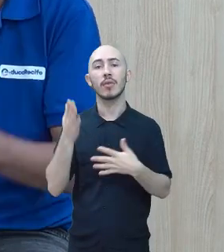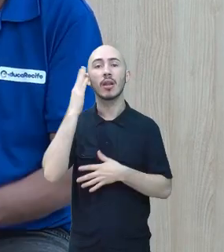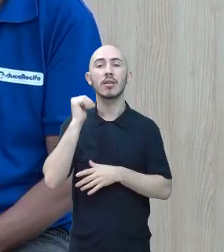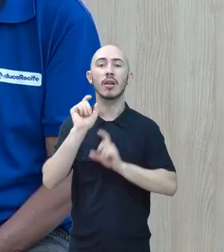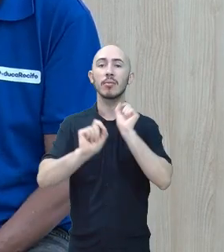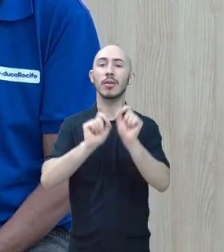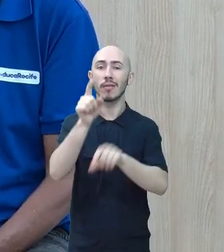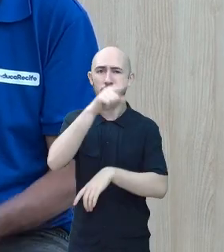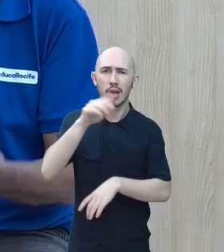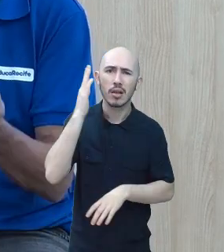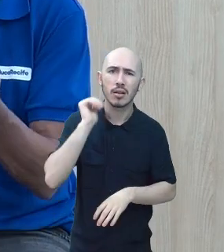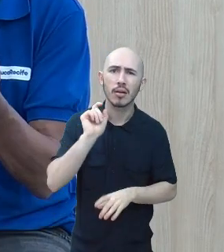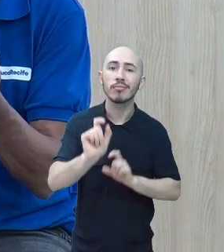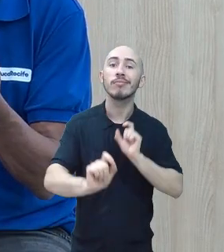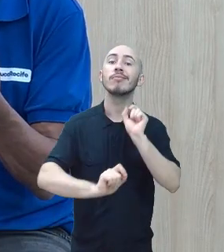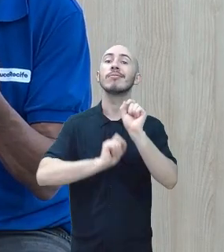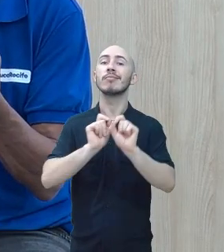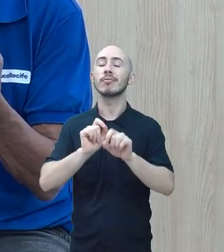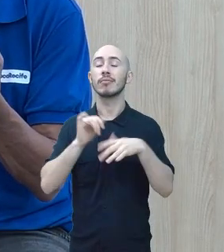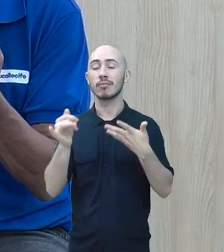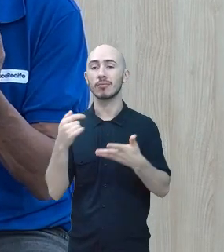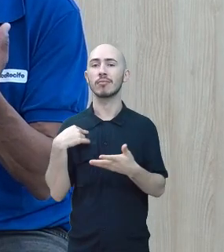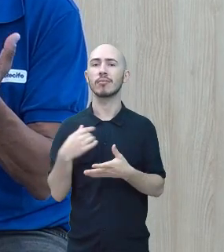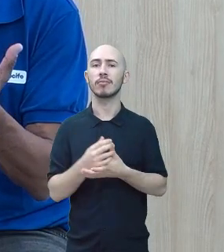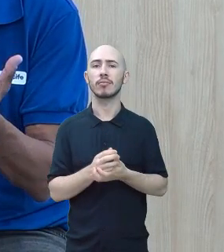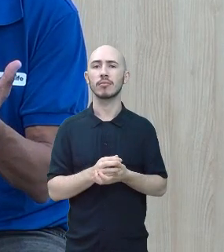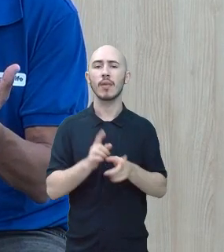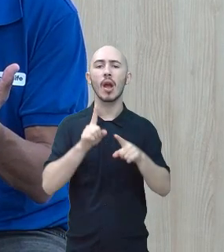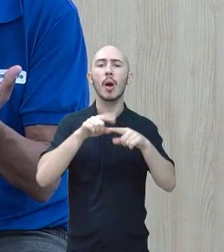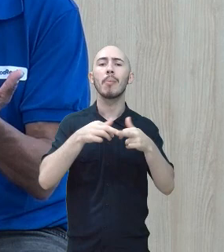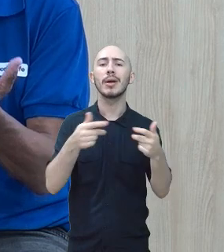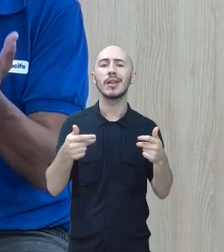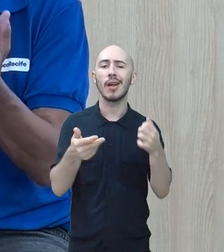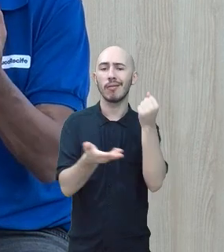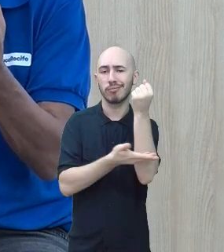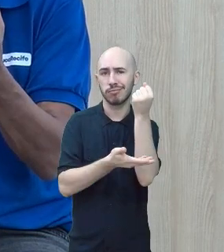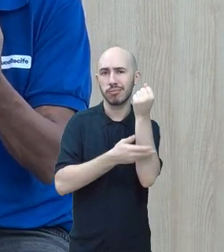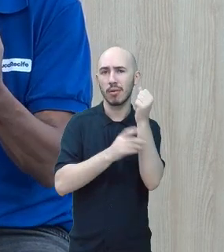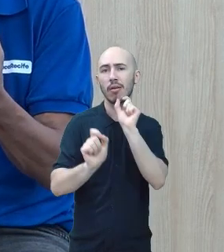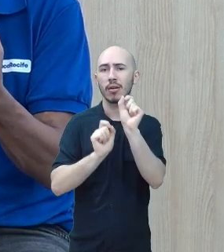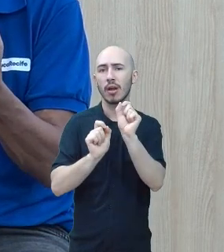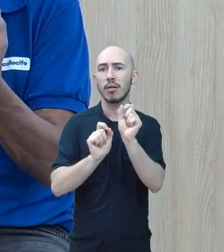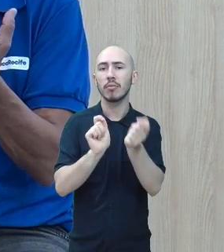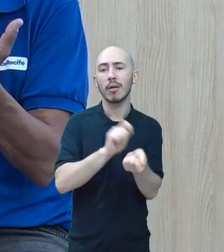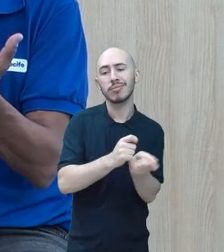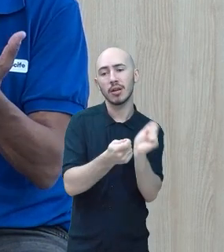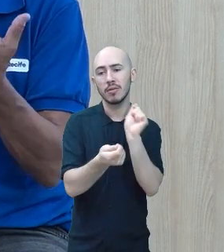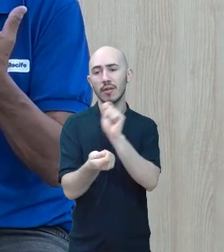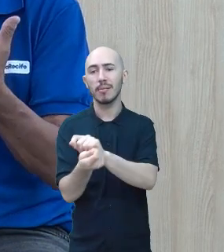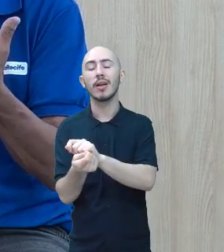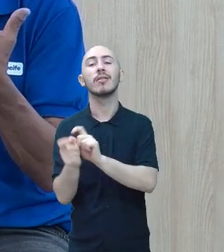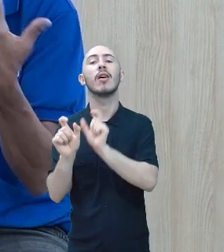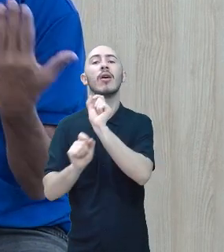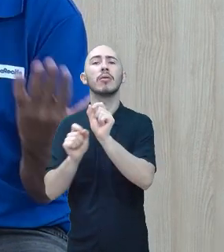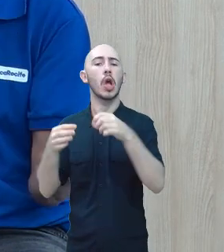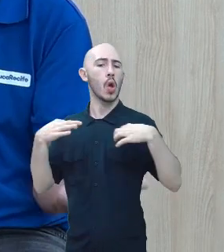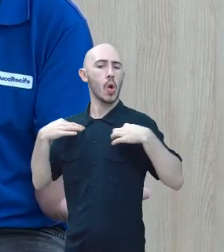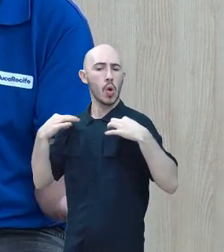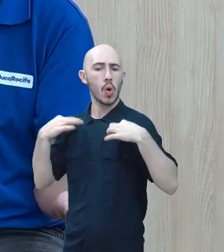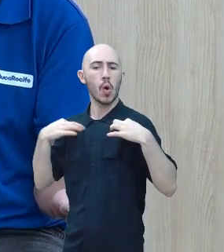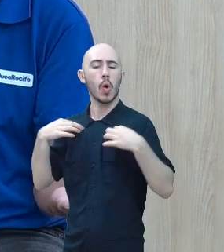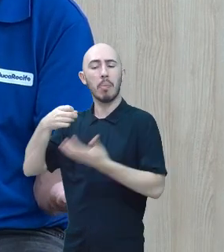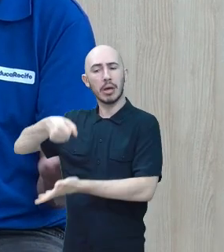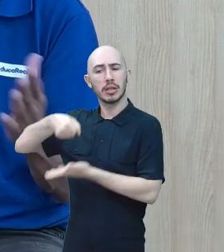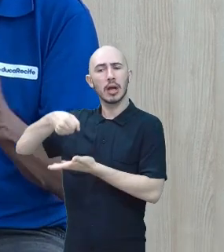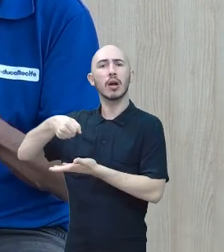você sabe, que o material que é feito da garrafa PET pode ser transformado em blusas, camisas e